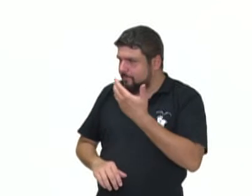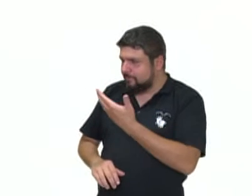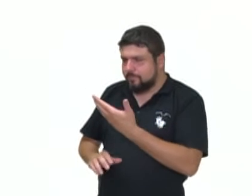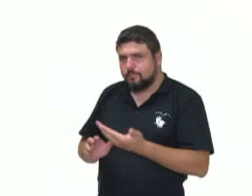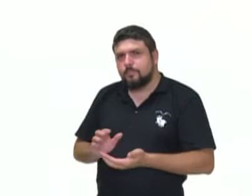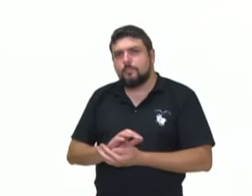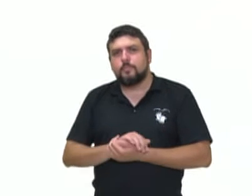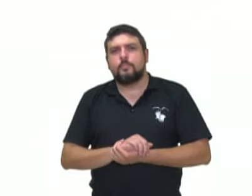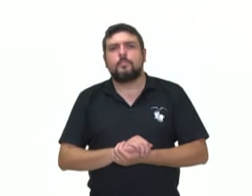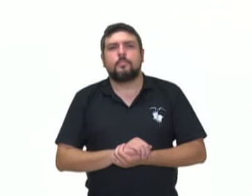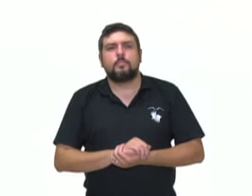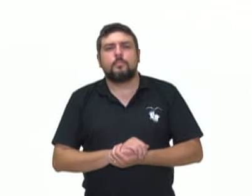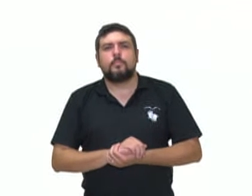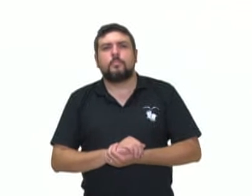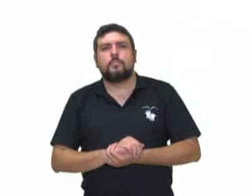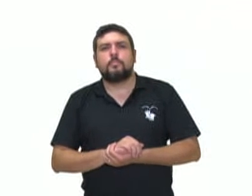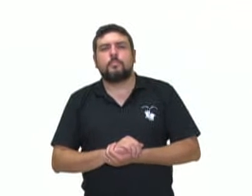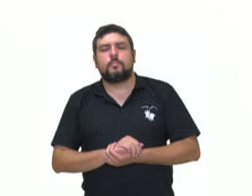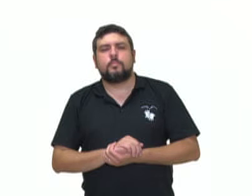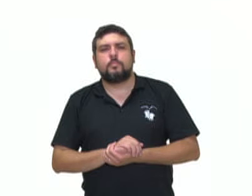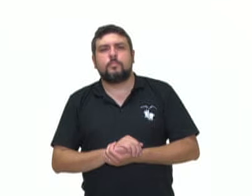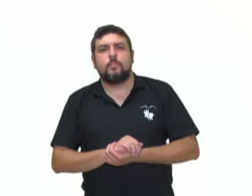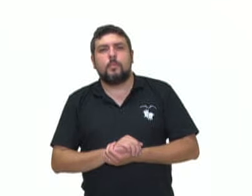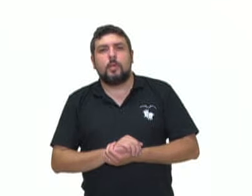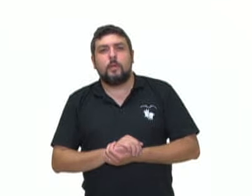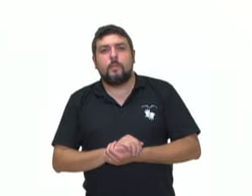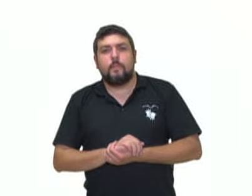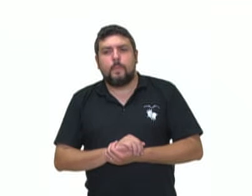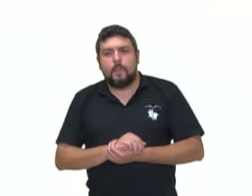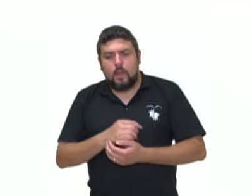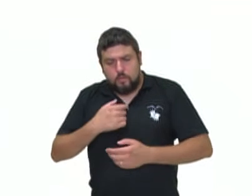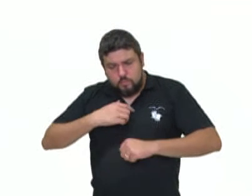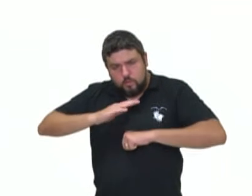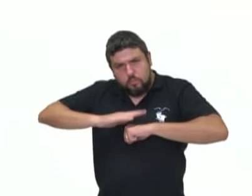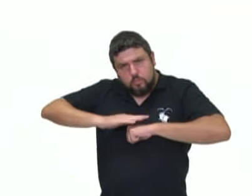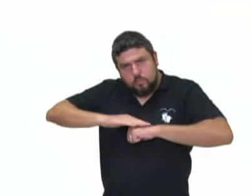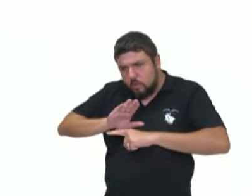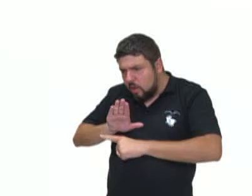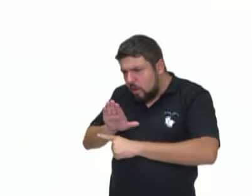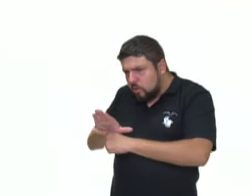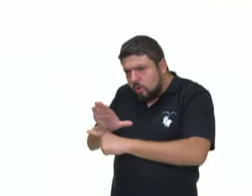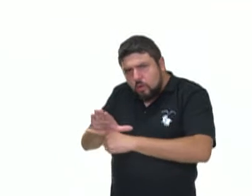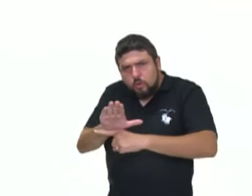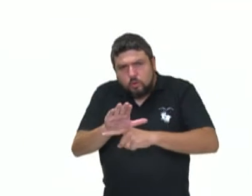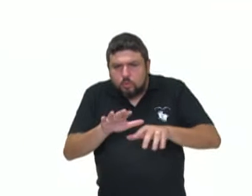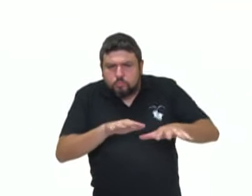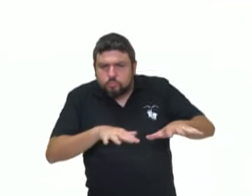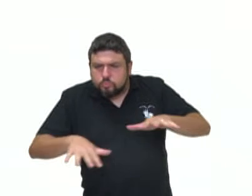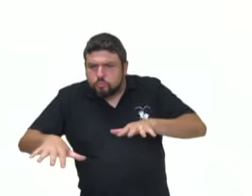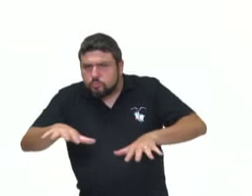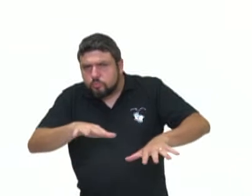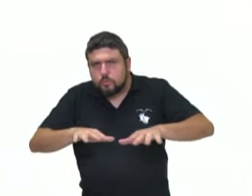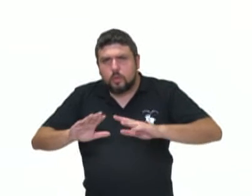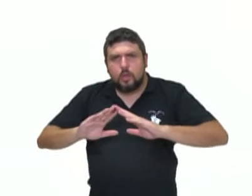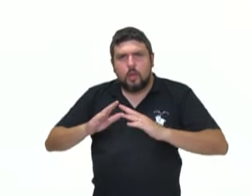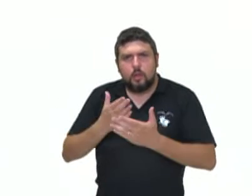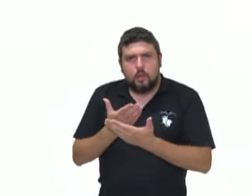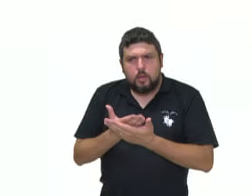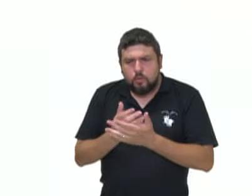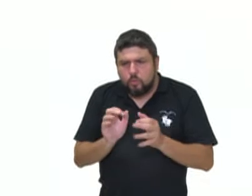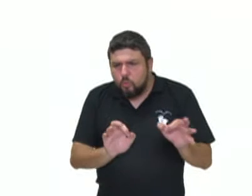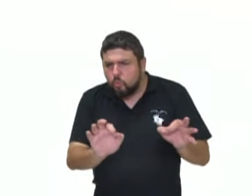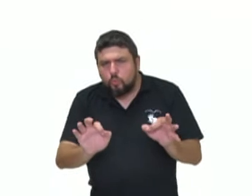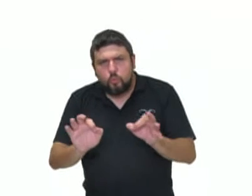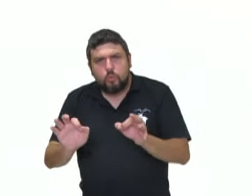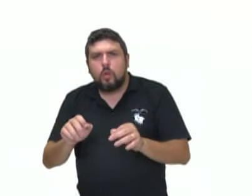a seguinte conduta: colaborar para manter a escola limpa e organizada. Isso aqui é uma conduta esperada de todos